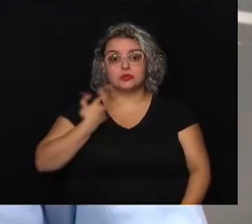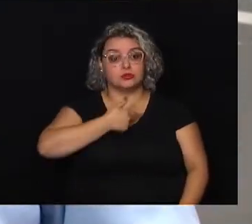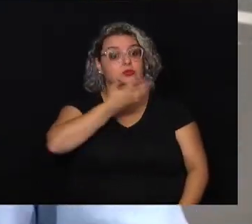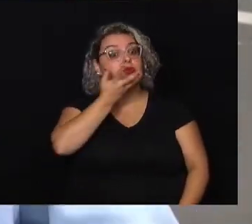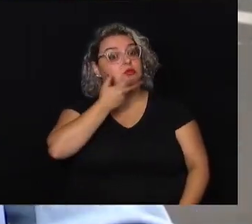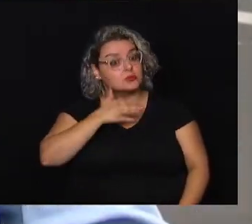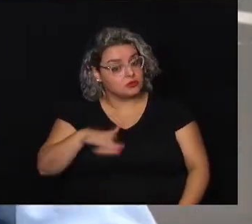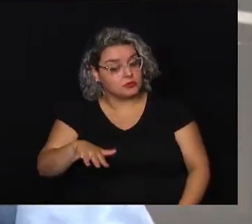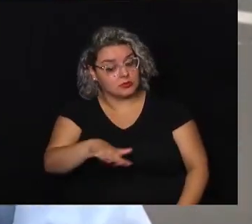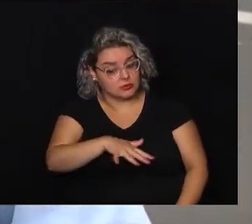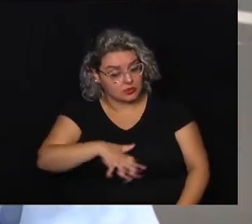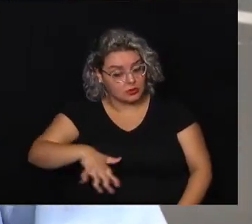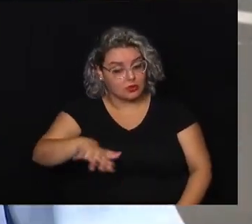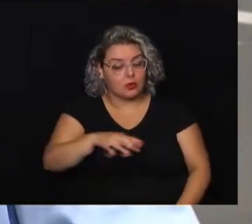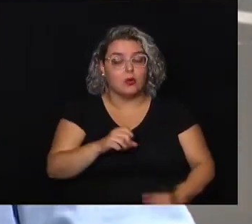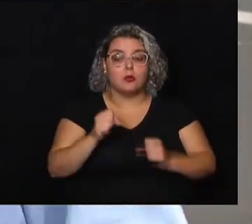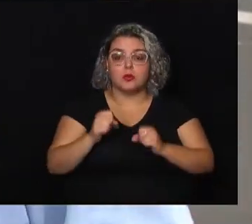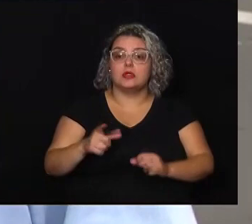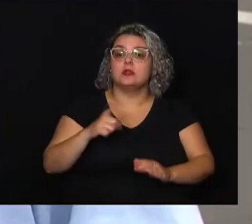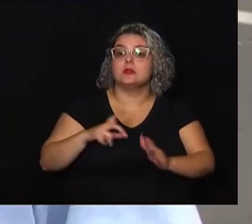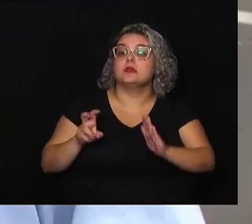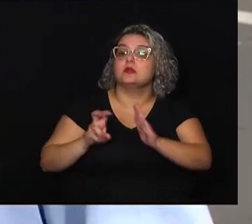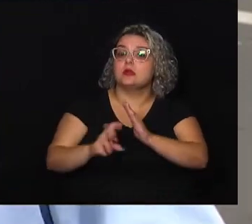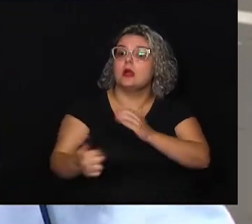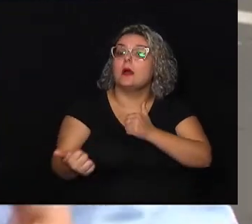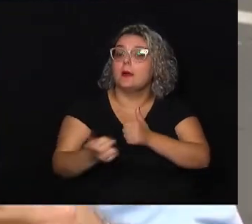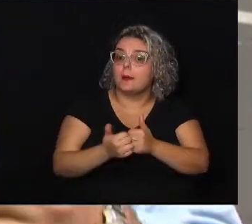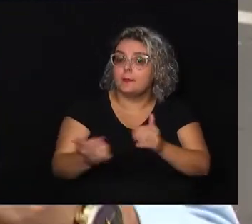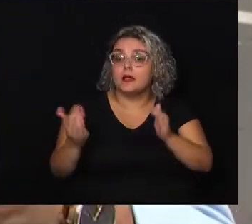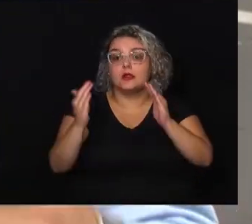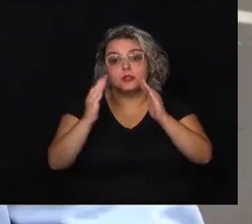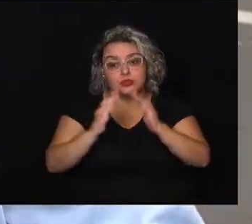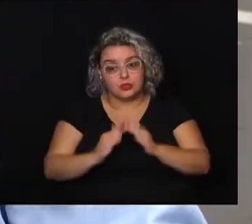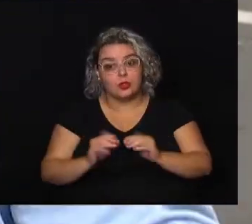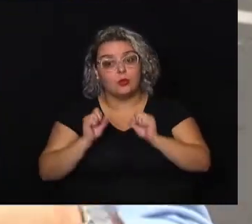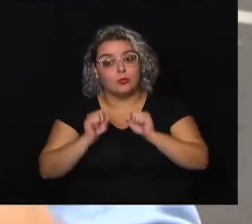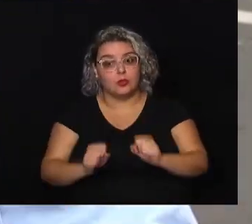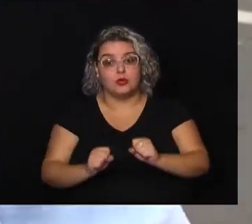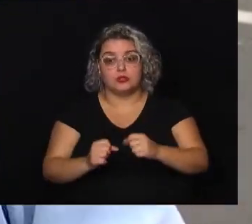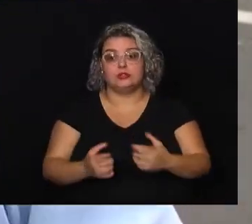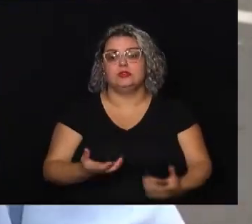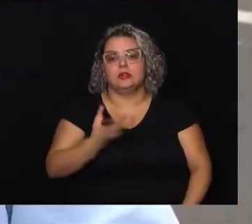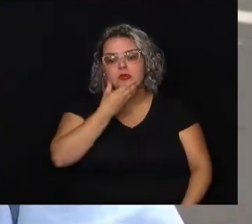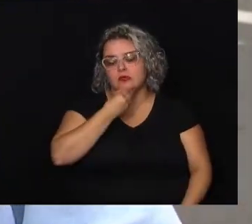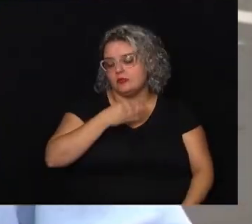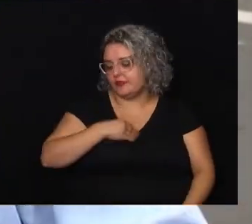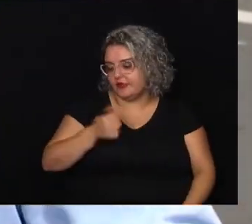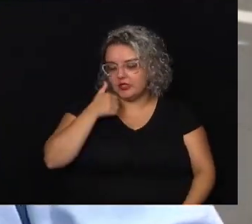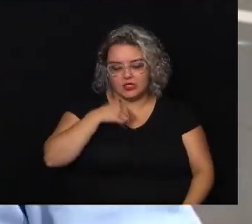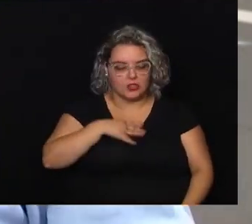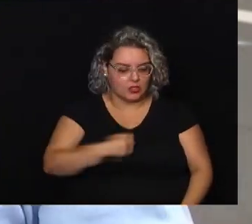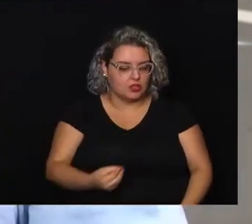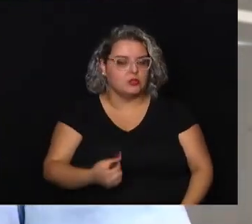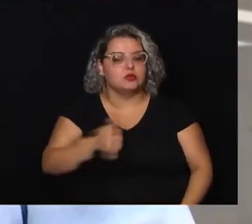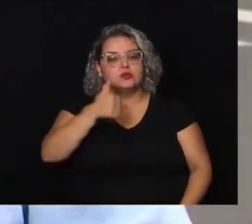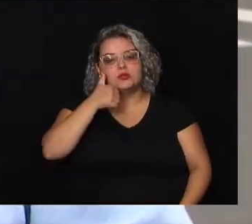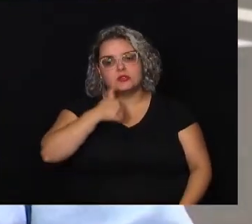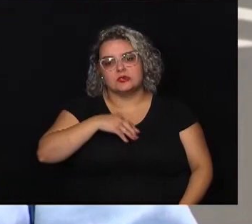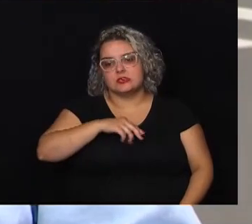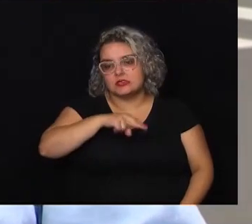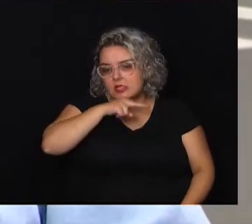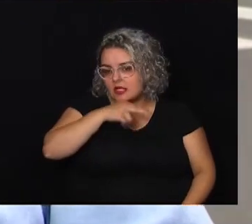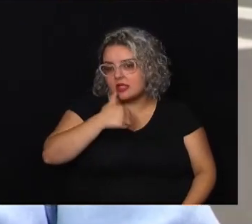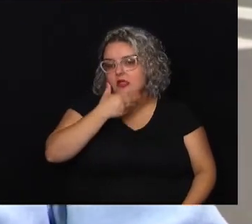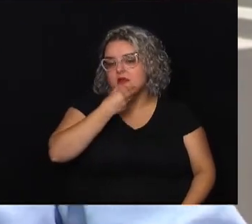da região poderão ter a creche aqui pertinho da sua casa para poder trazer seus filhos, netos. Uma obra muito importante